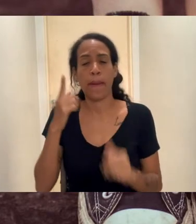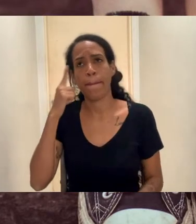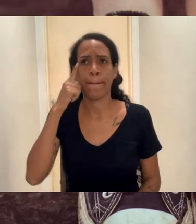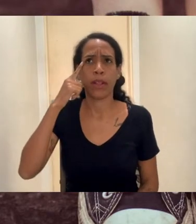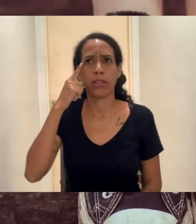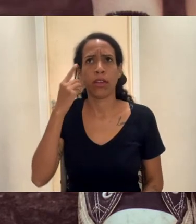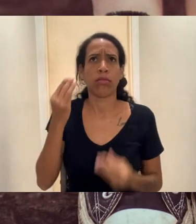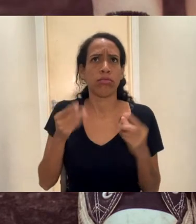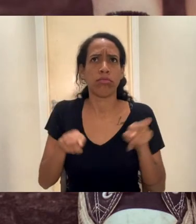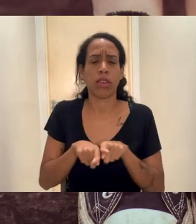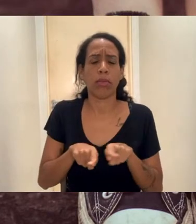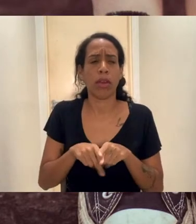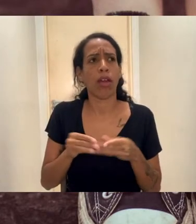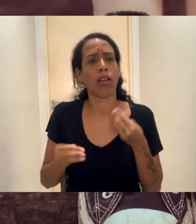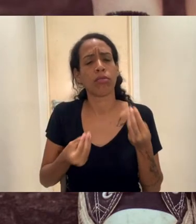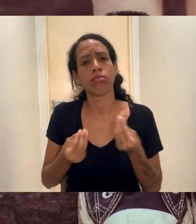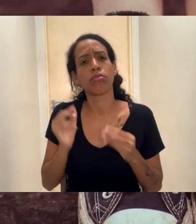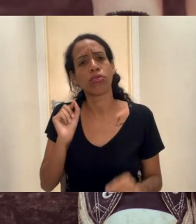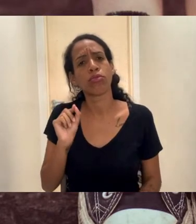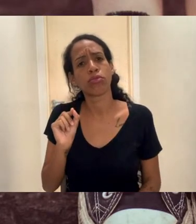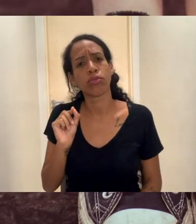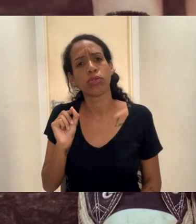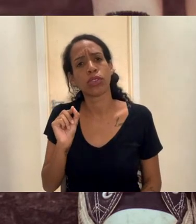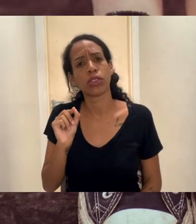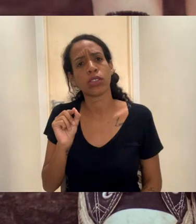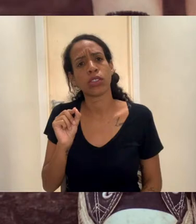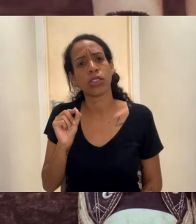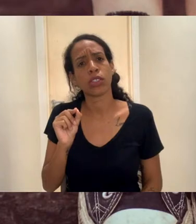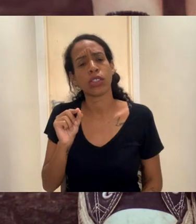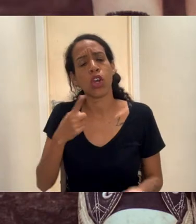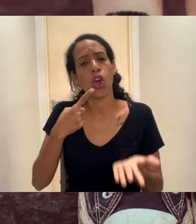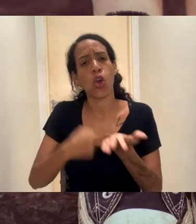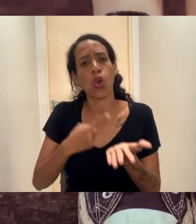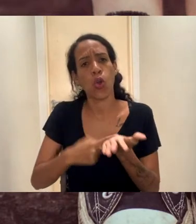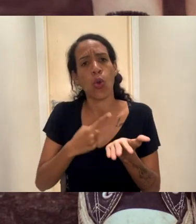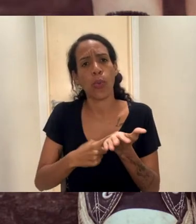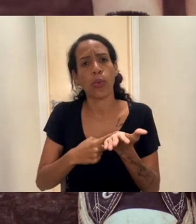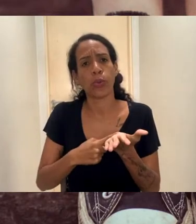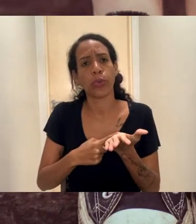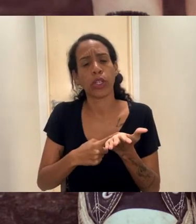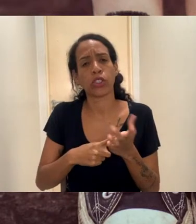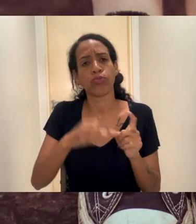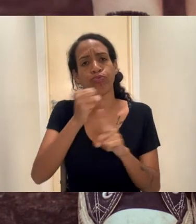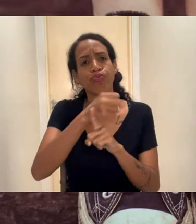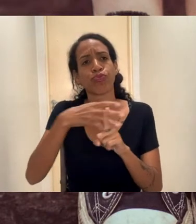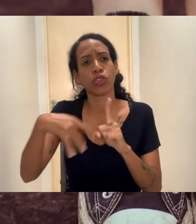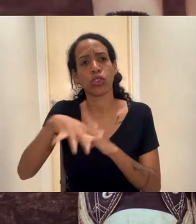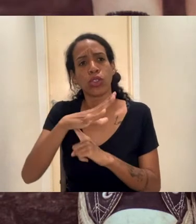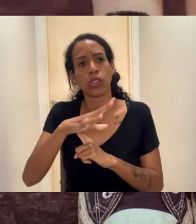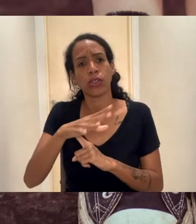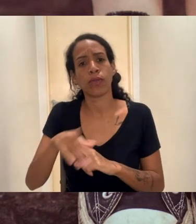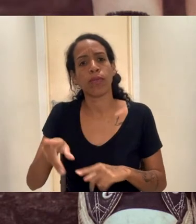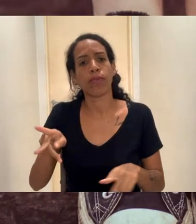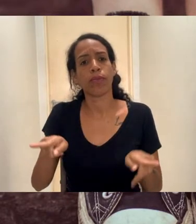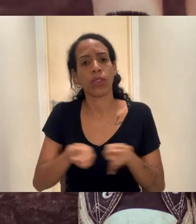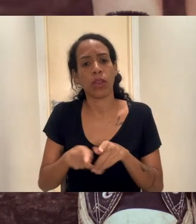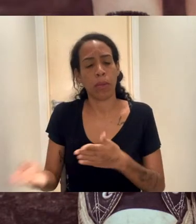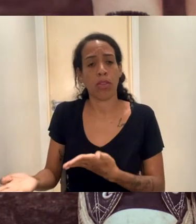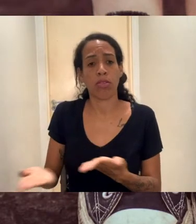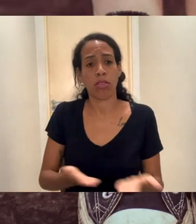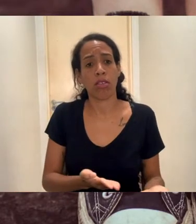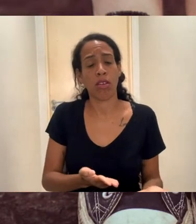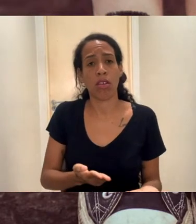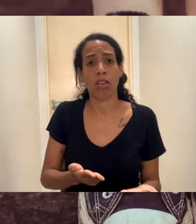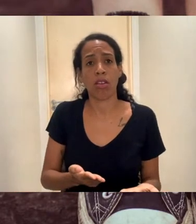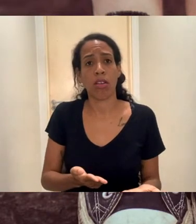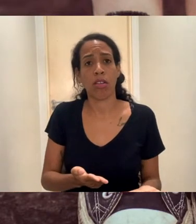também o que que isso faz a gente pensar sobre o compromisso social da nossa profissão. Assim como o Thaís traz, né, em